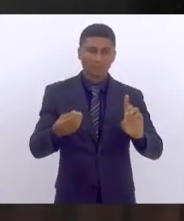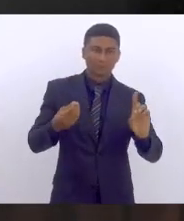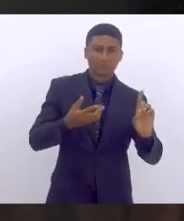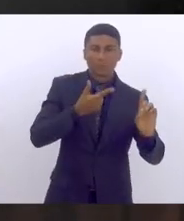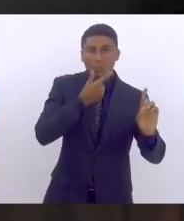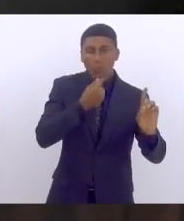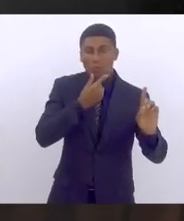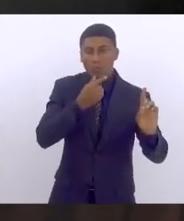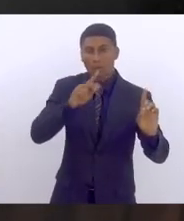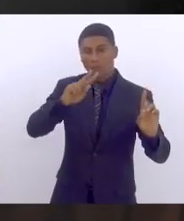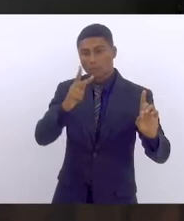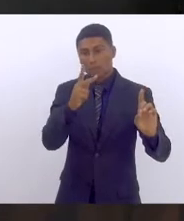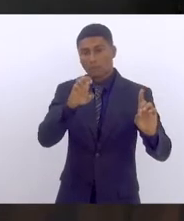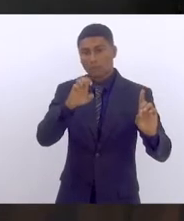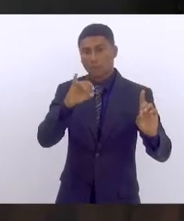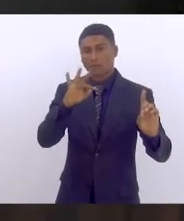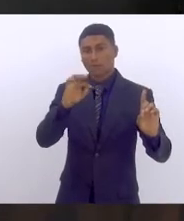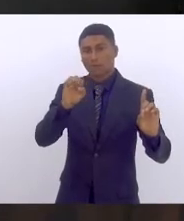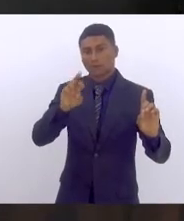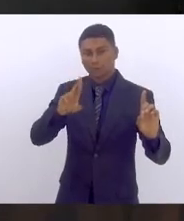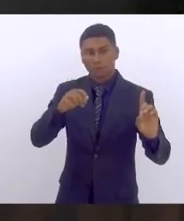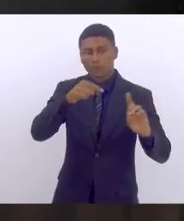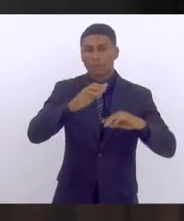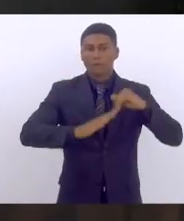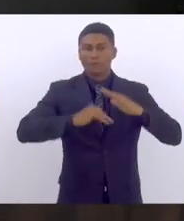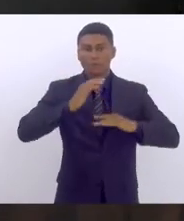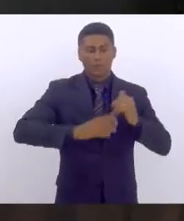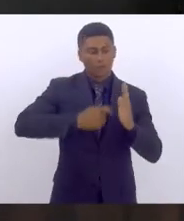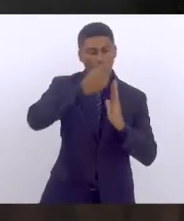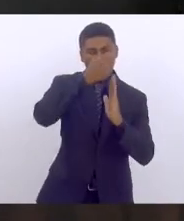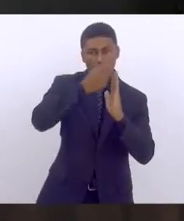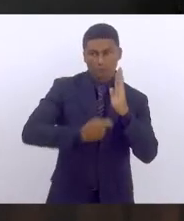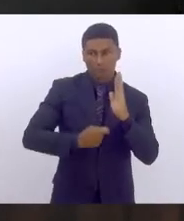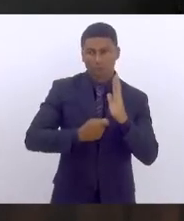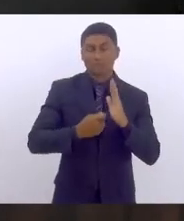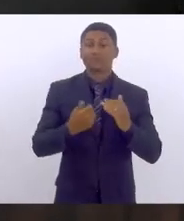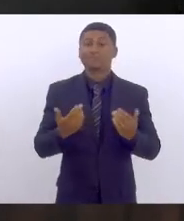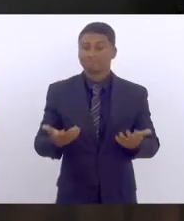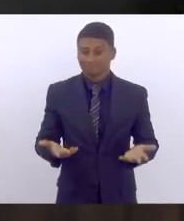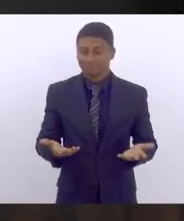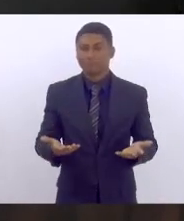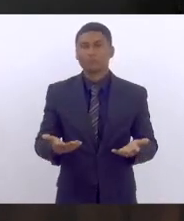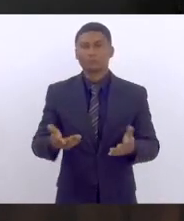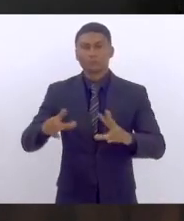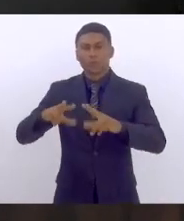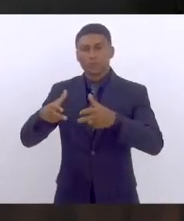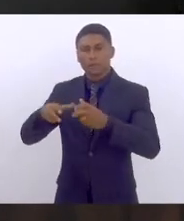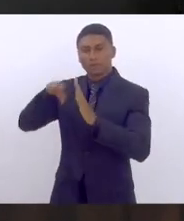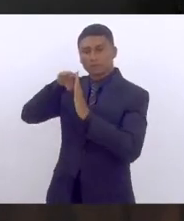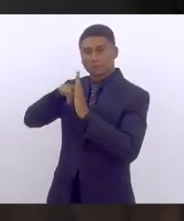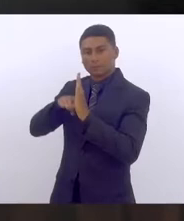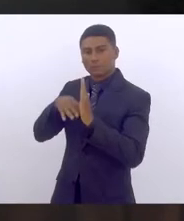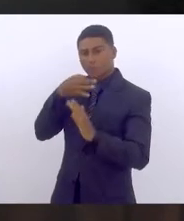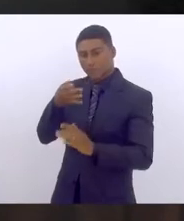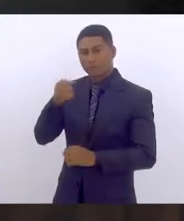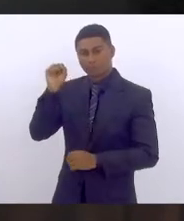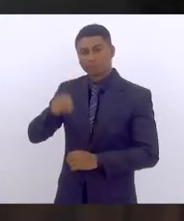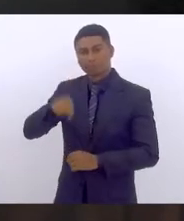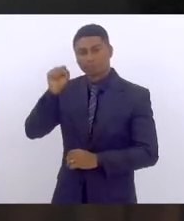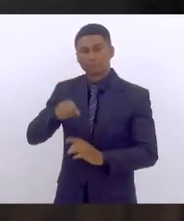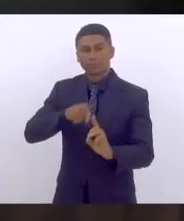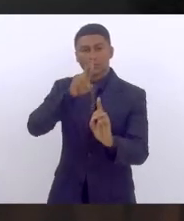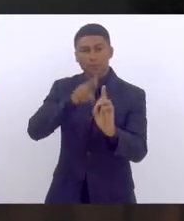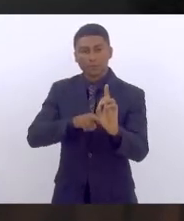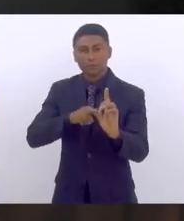Heitor Dália, redator publicitário. Pareceres das comissões de normas internas, proposições externas, favorável.